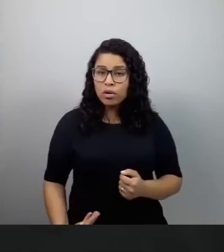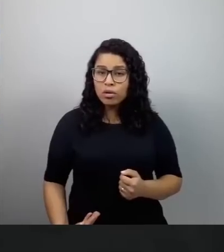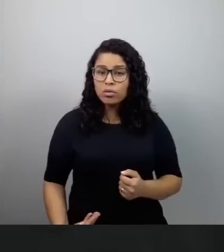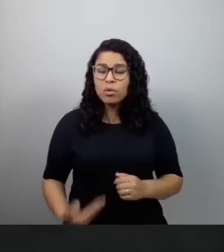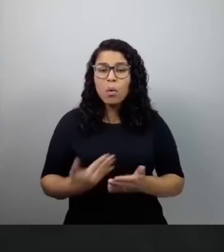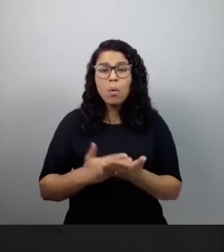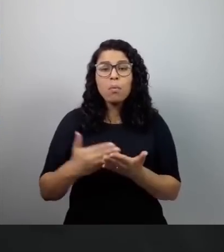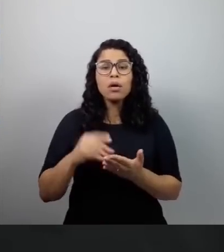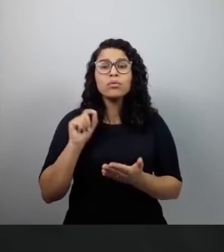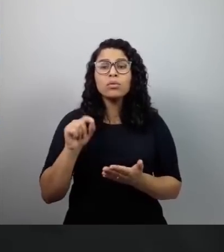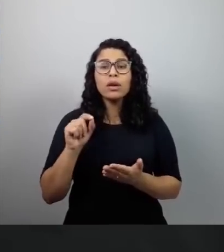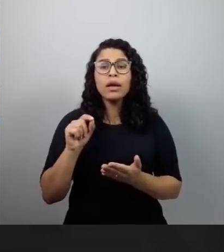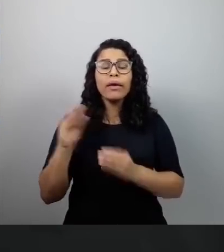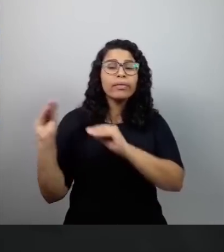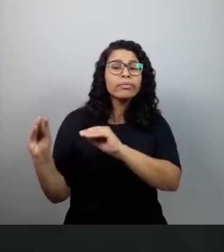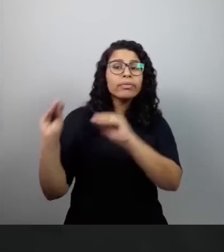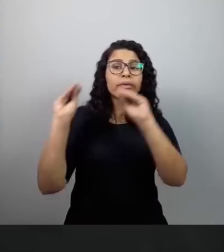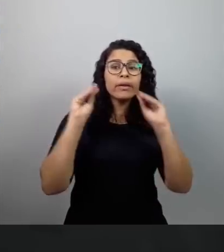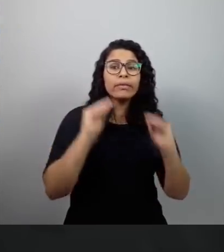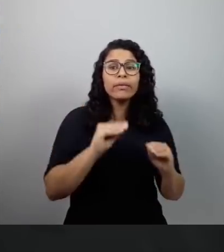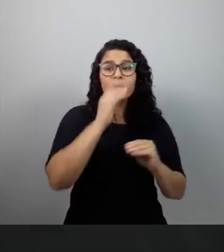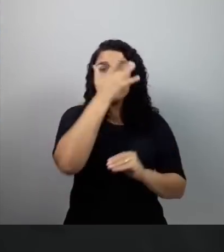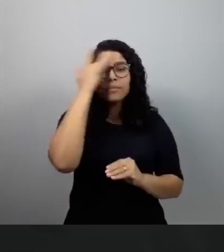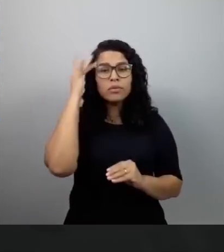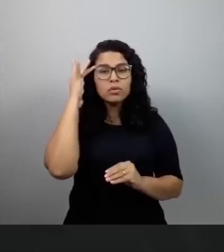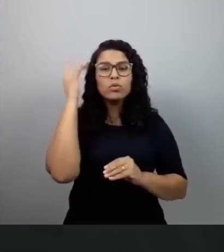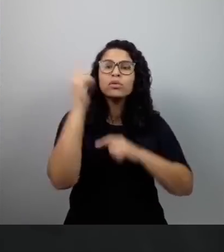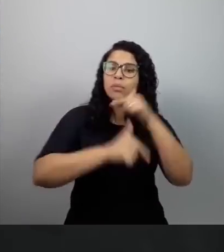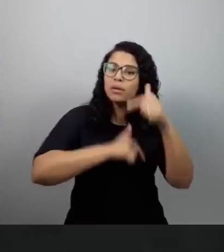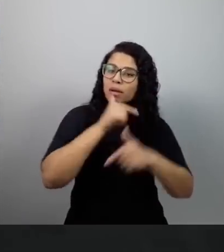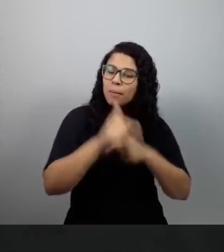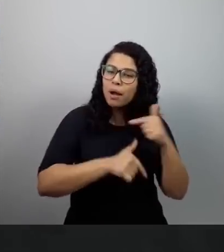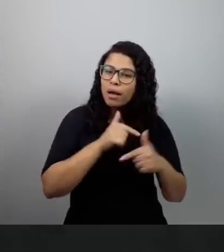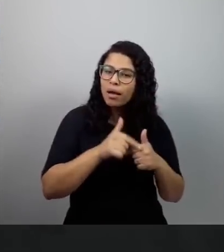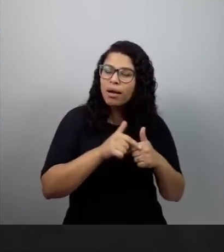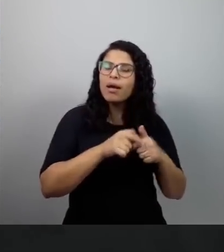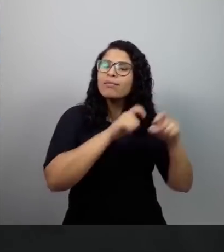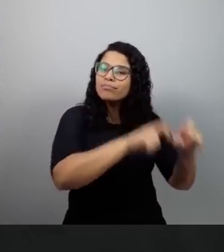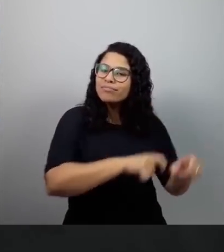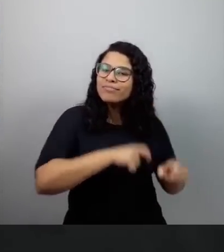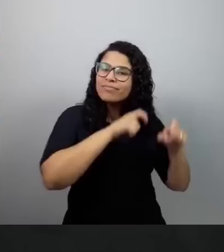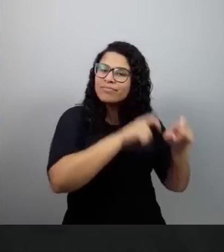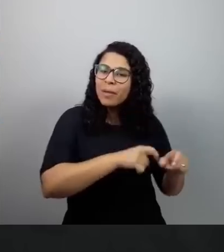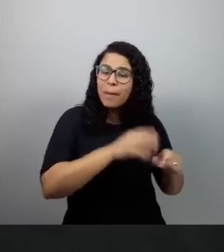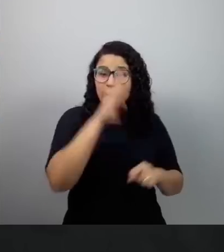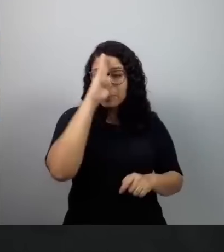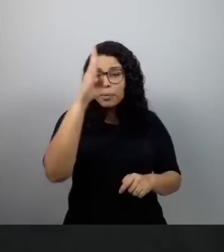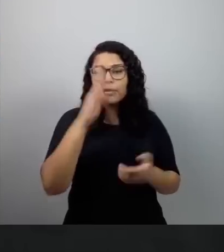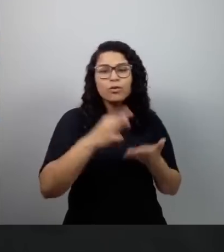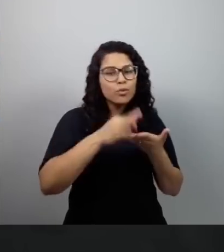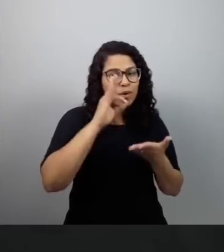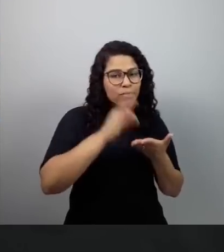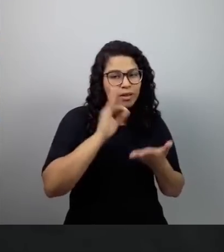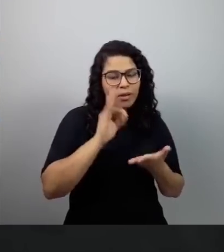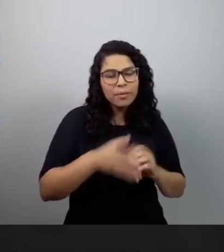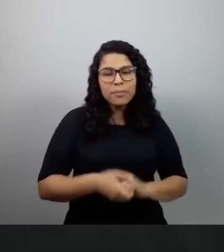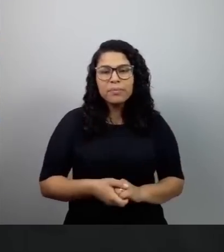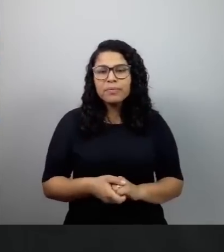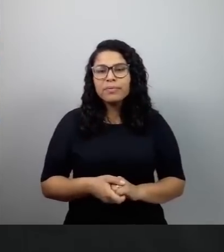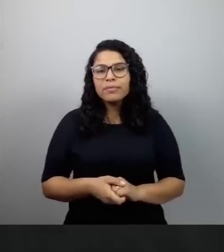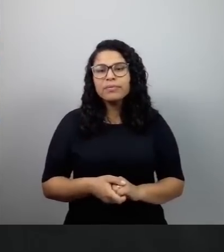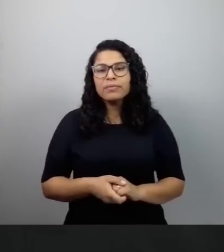no sentido de trazer imigrantes para o Brasil, para trabalhar nas lavouras, especialmente na produção do café, que